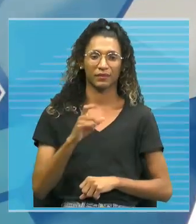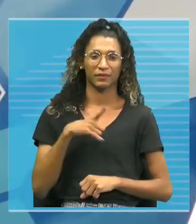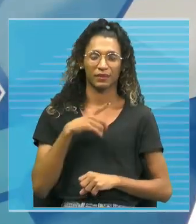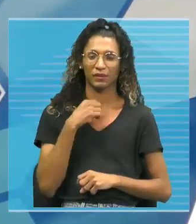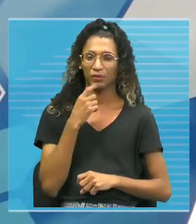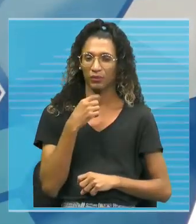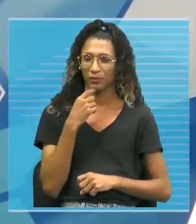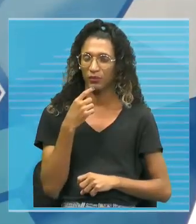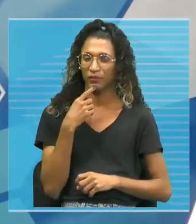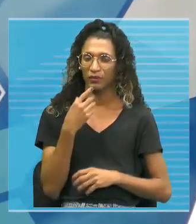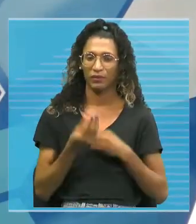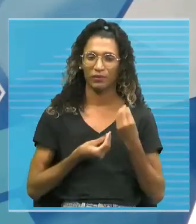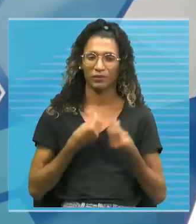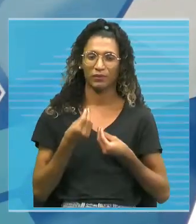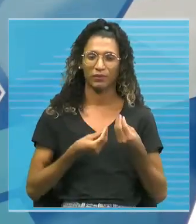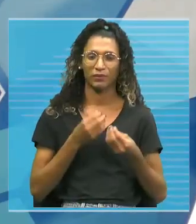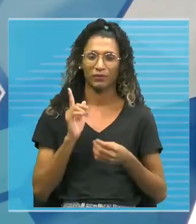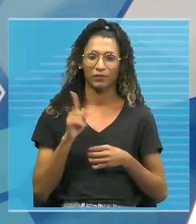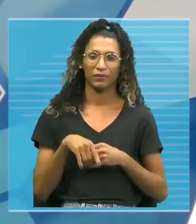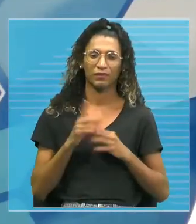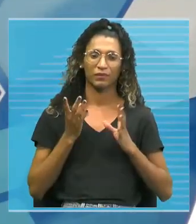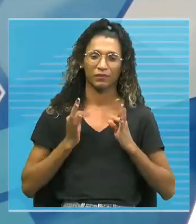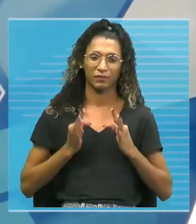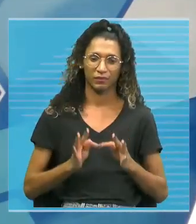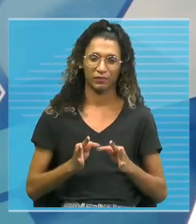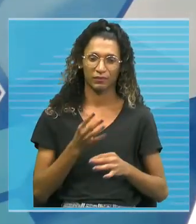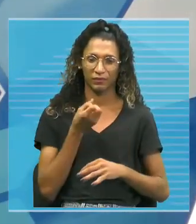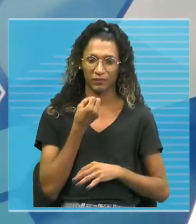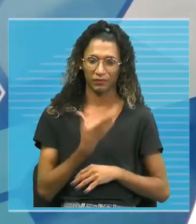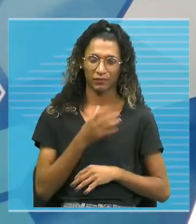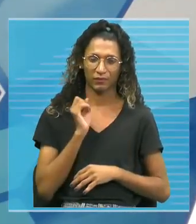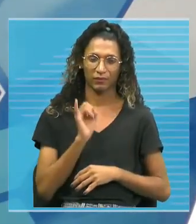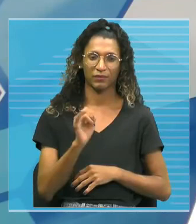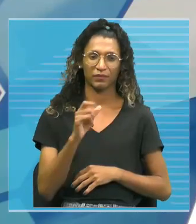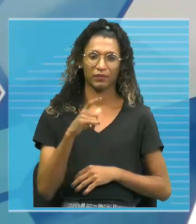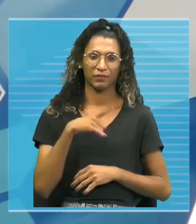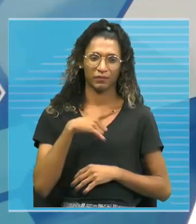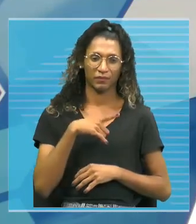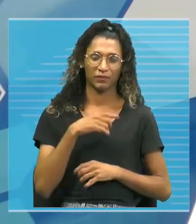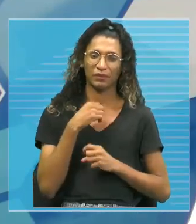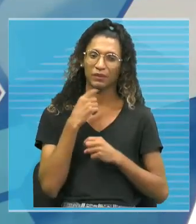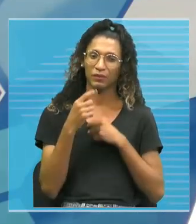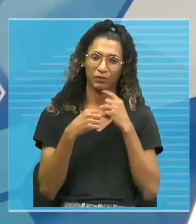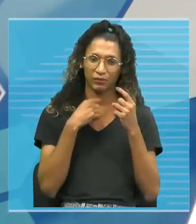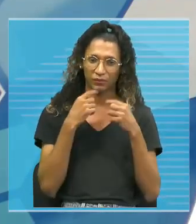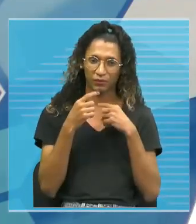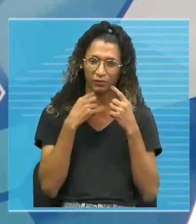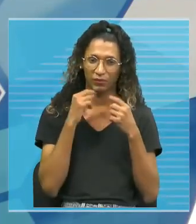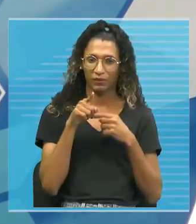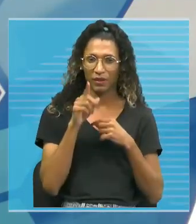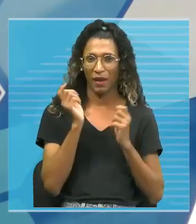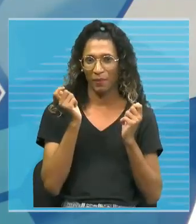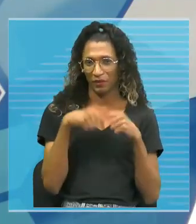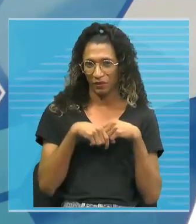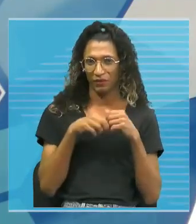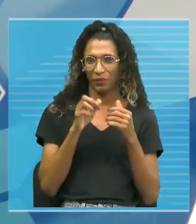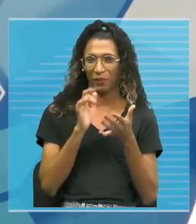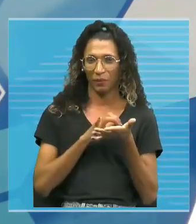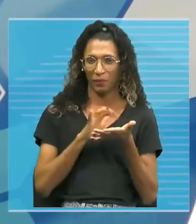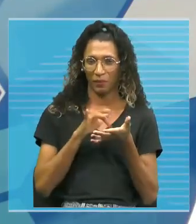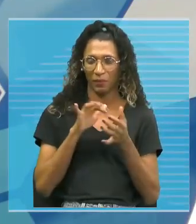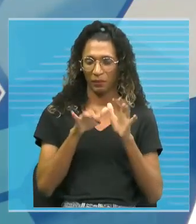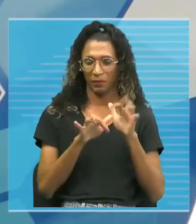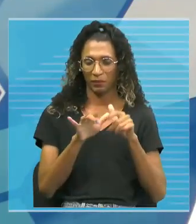uma tecnologia muito boa. Se você tiver uma dúvida, você vai digitar. E eu recebo a dúvida aqui na minha frente,